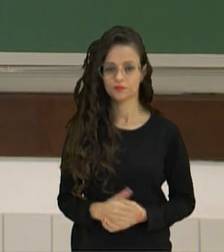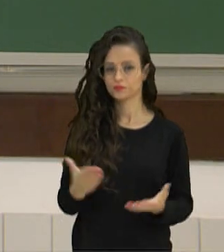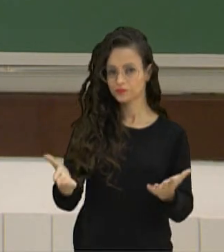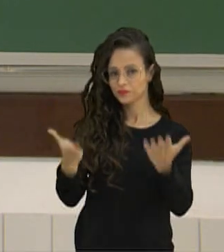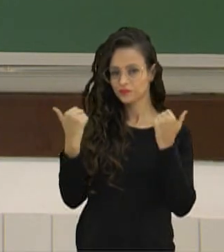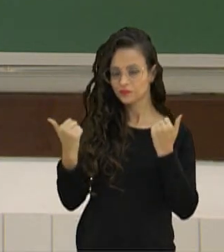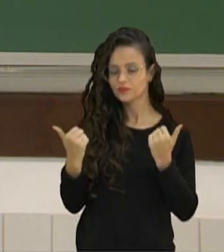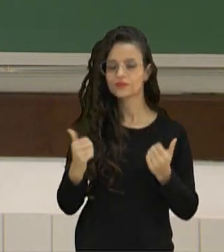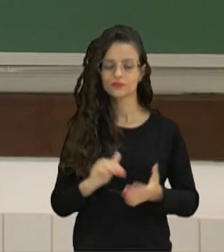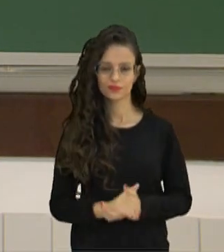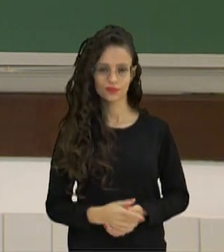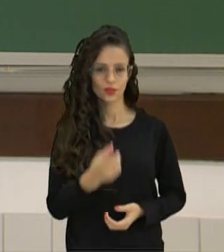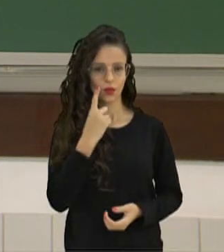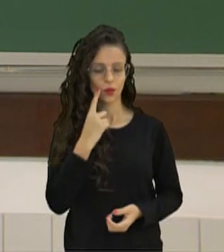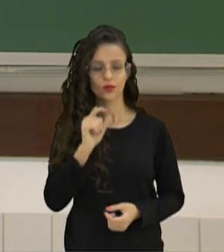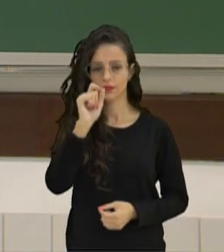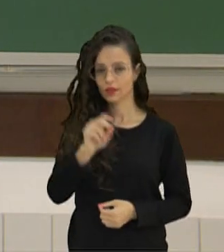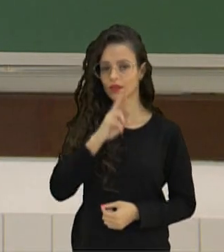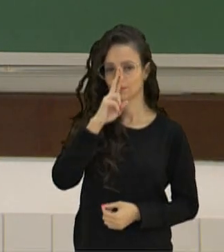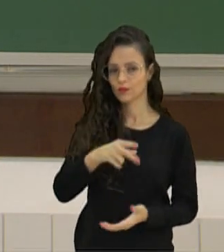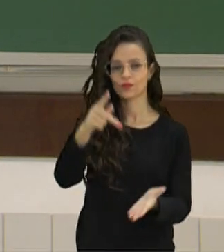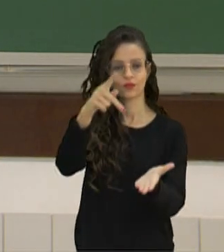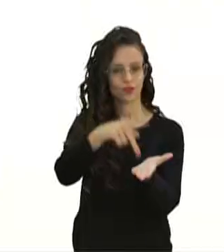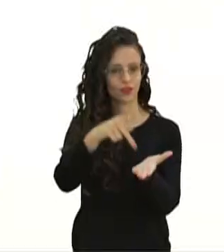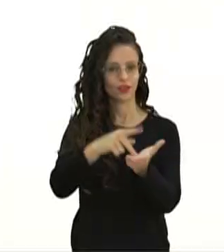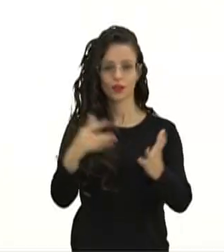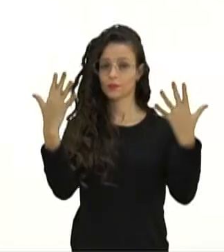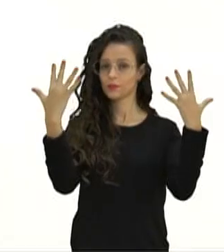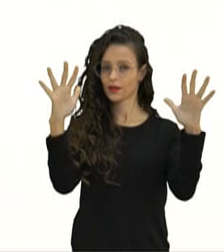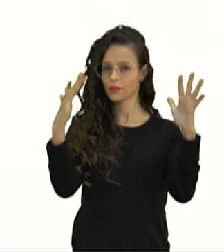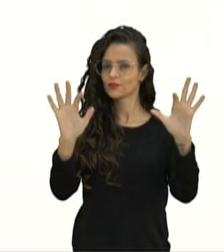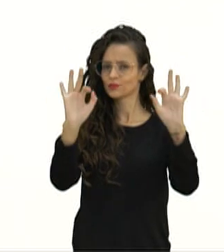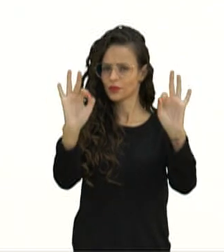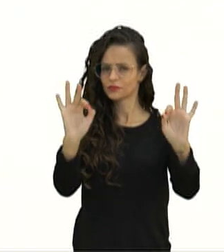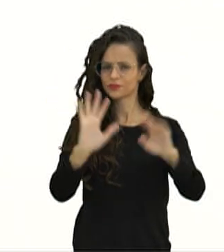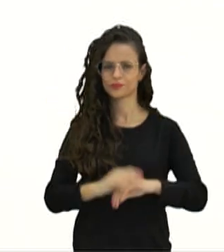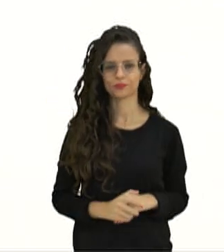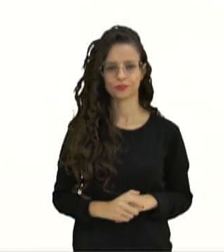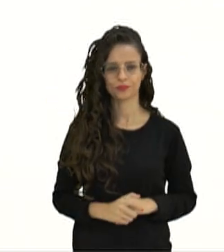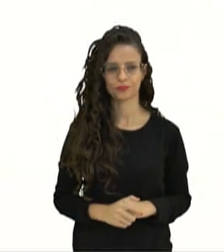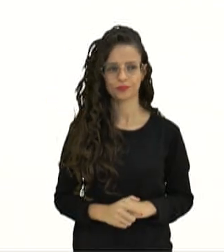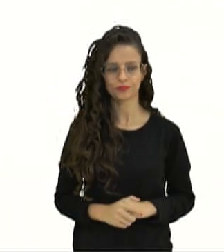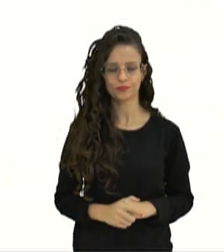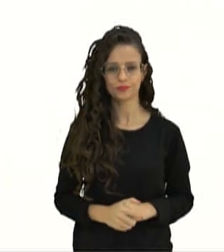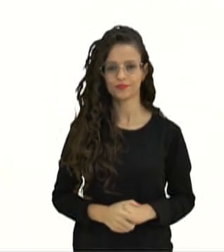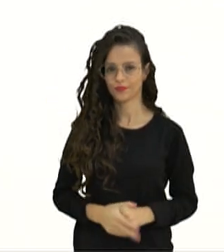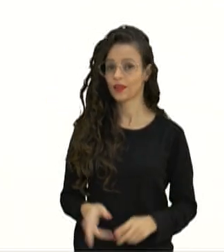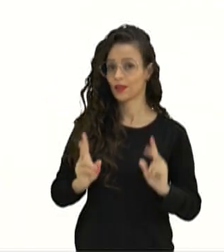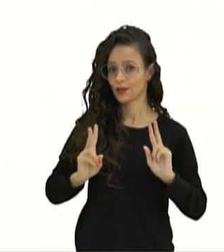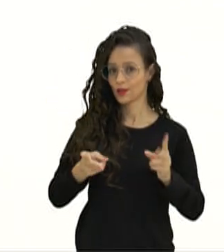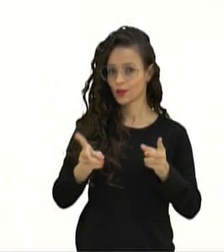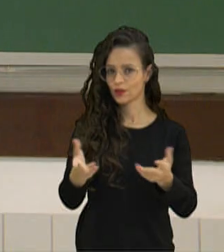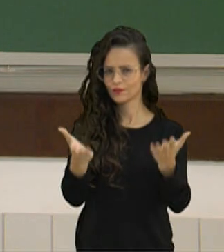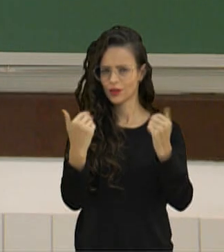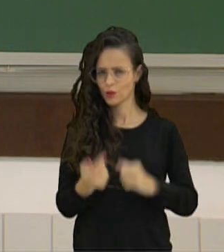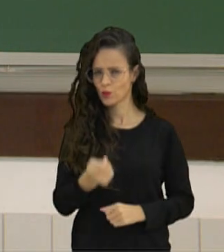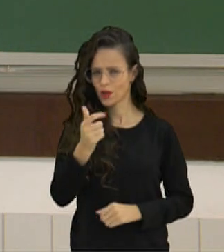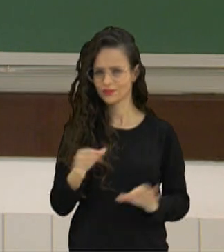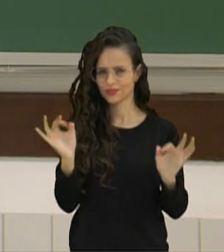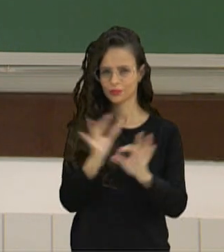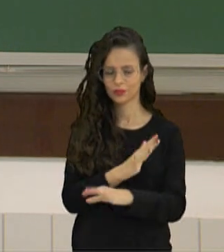Vamos lá então, pessoal. Olha lá, ó. Quem respondeu verdadeiro, parabéns, é isso mesmo. Vamos continuar, estamos terminando,